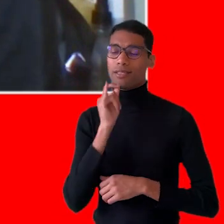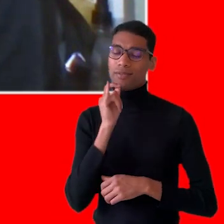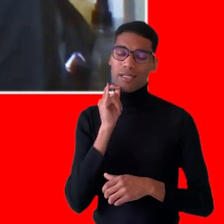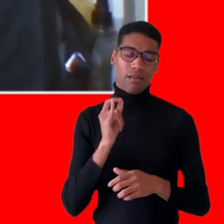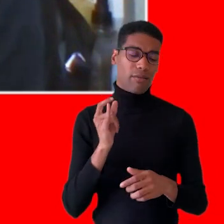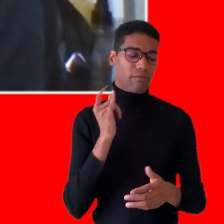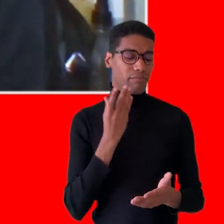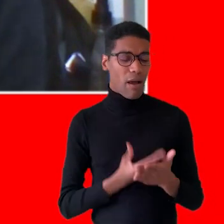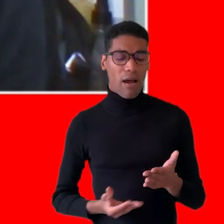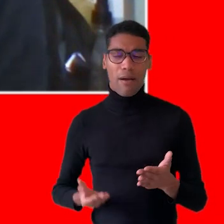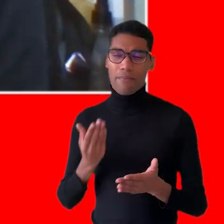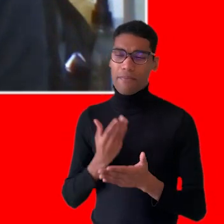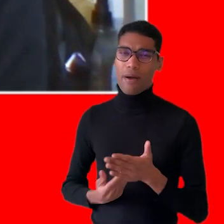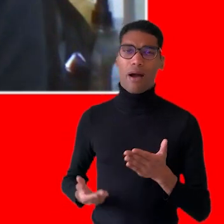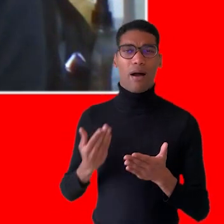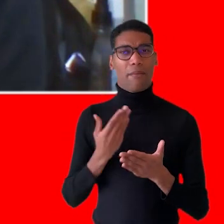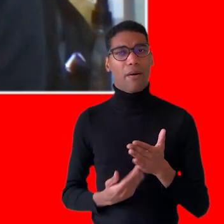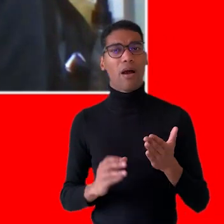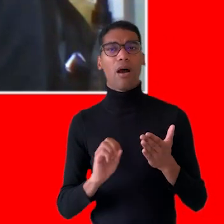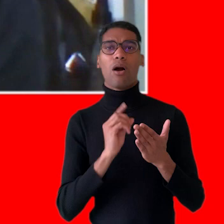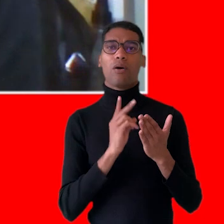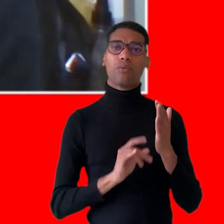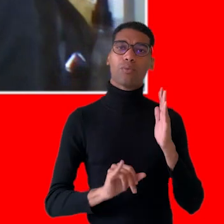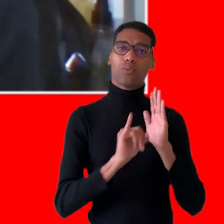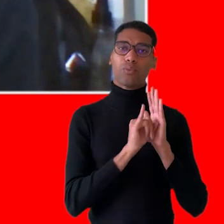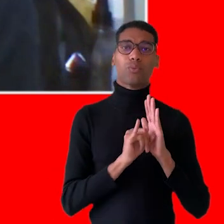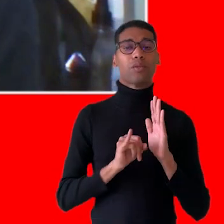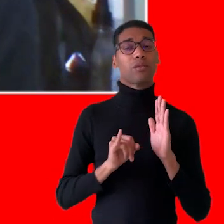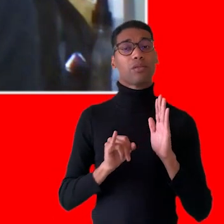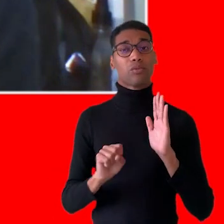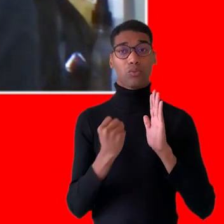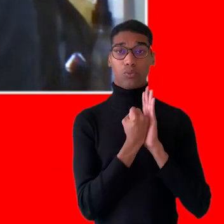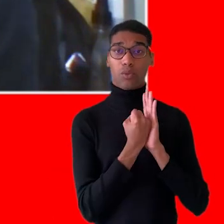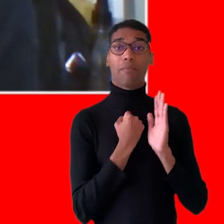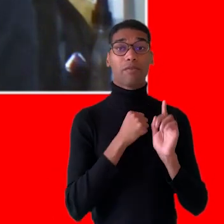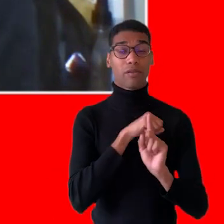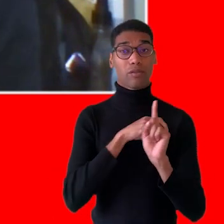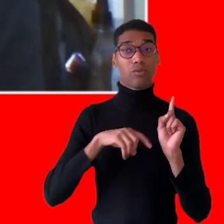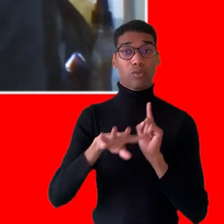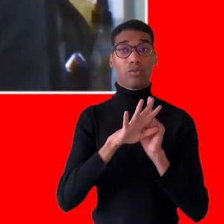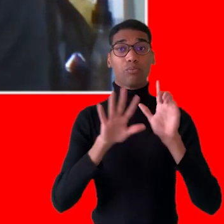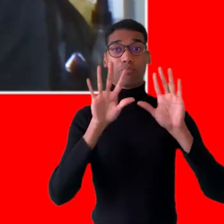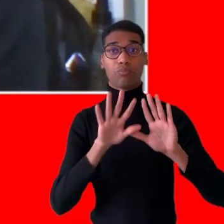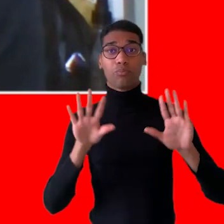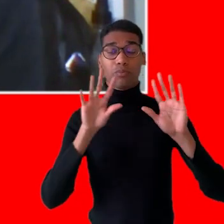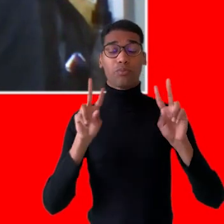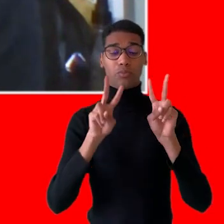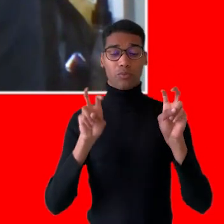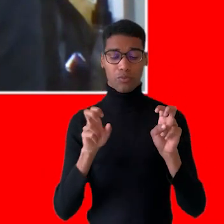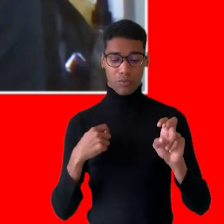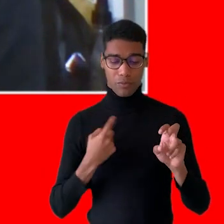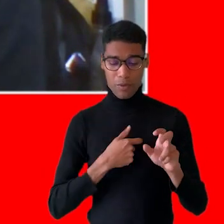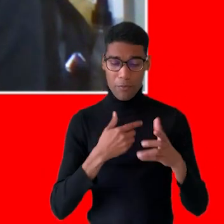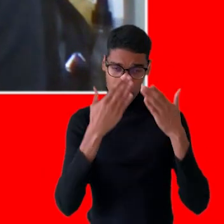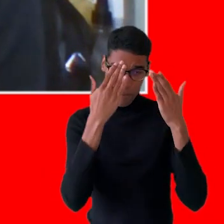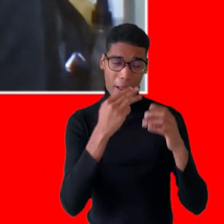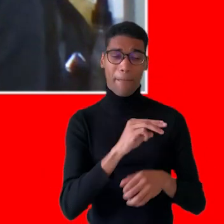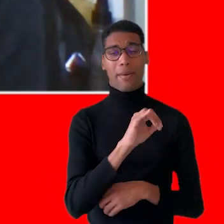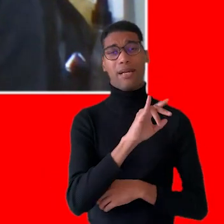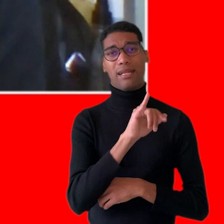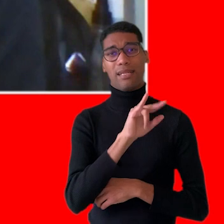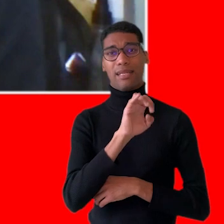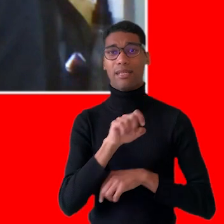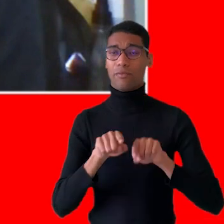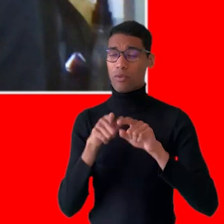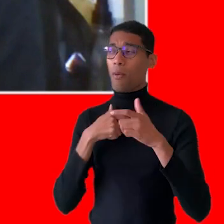as derrotas ou os estereótipos que a sociedade projeta sobre nós. Muito obrigado, viu, Marileide?